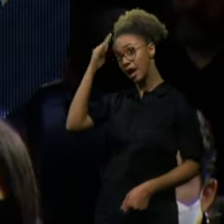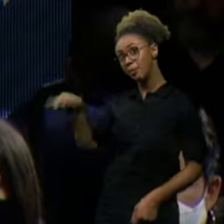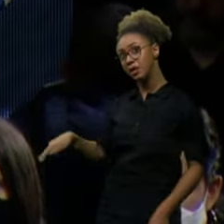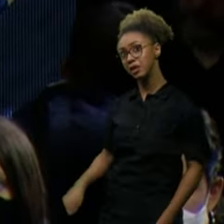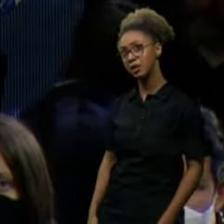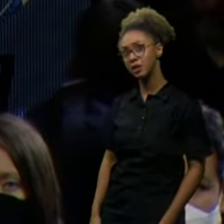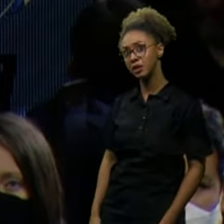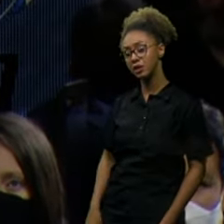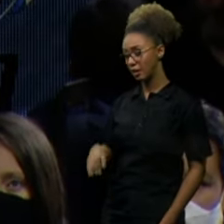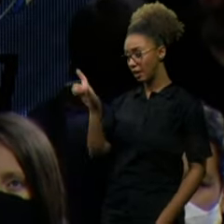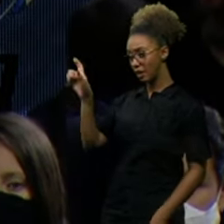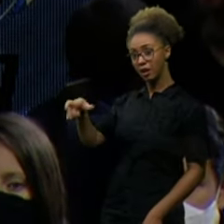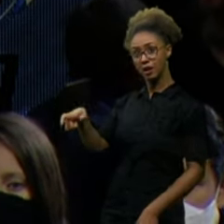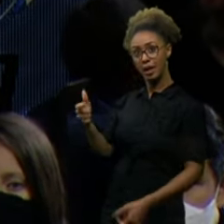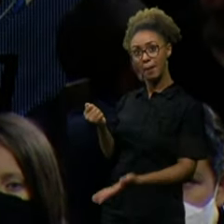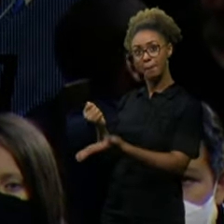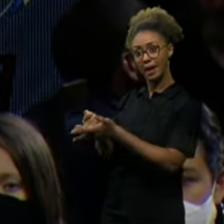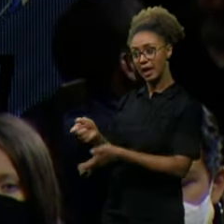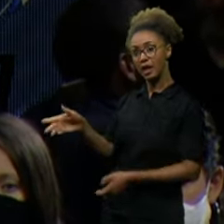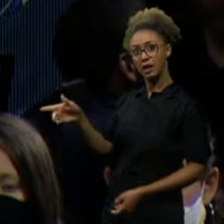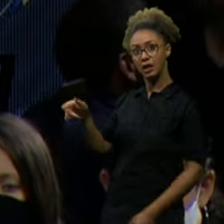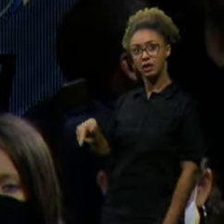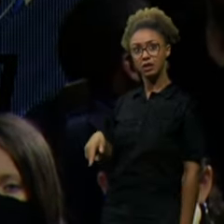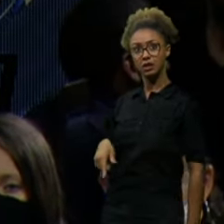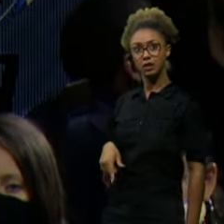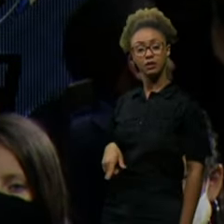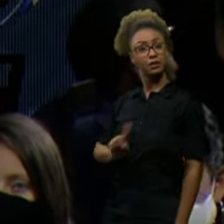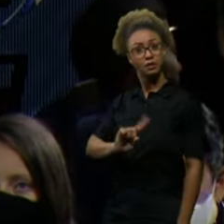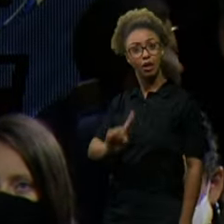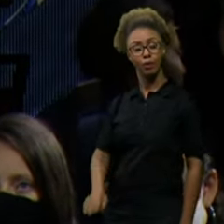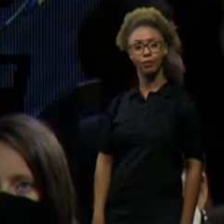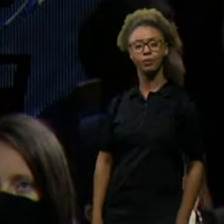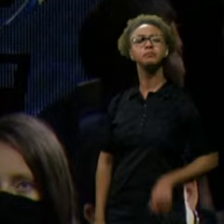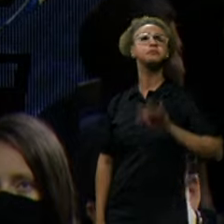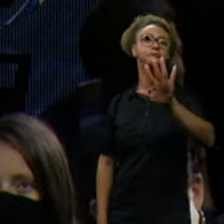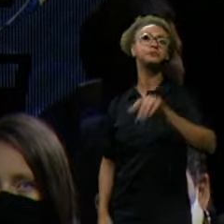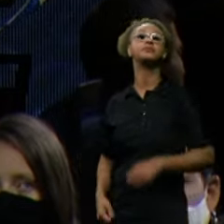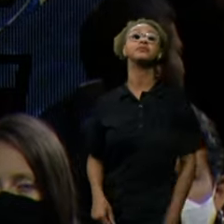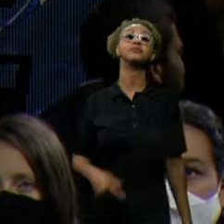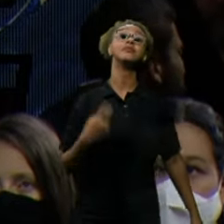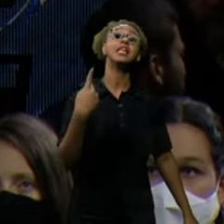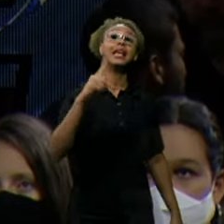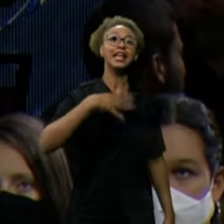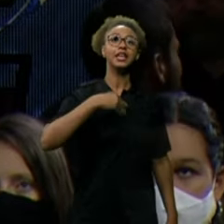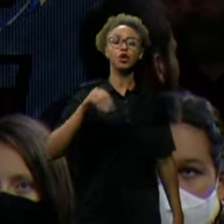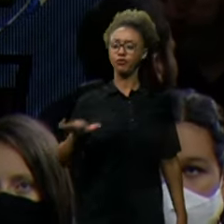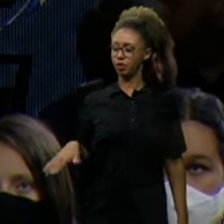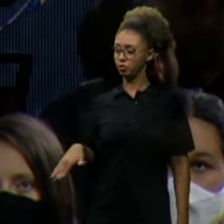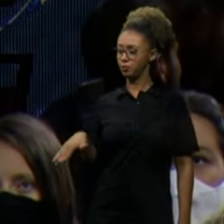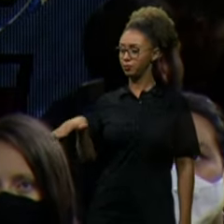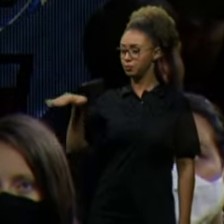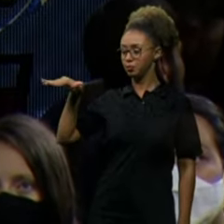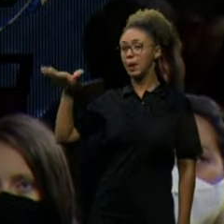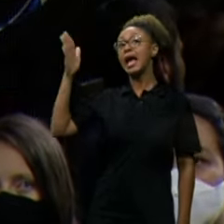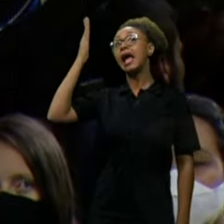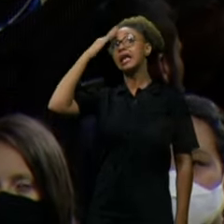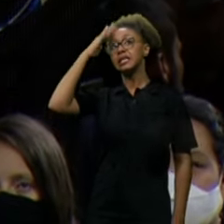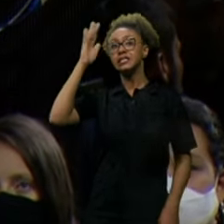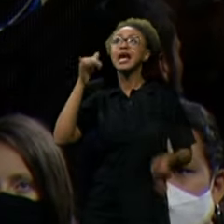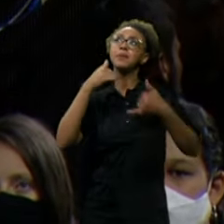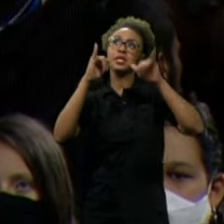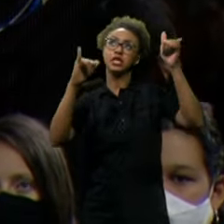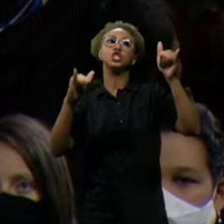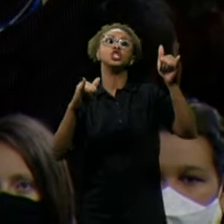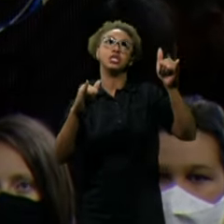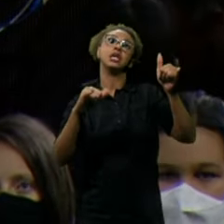filho é ele que paga a fatura do cartão não agora tem um filho quando é um pouco maiorzinho ele sabe que tá tendo energia porque a